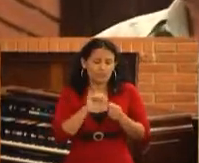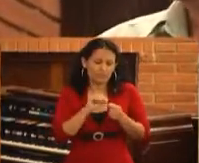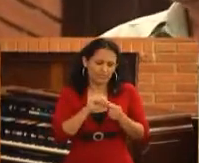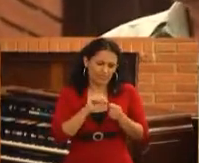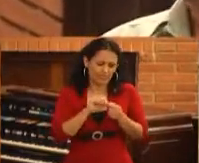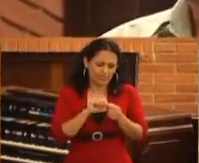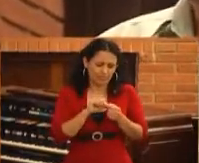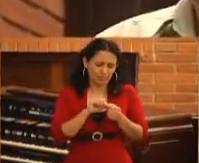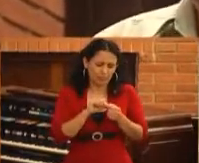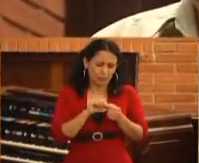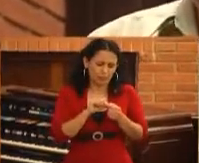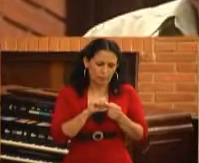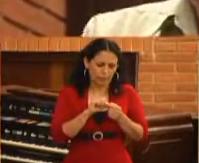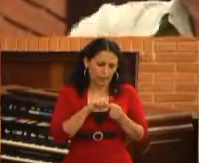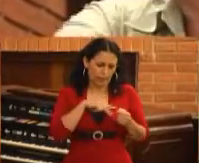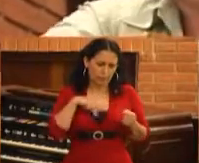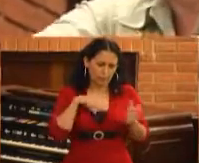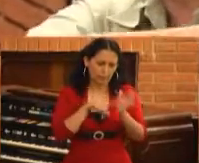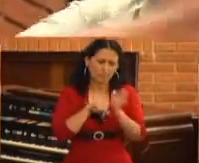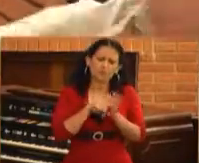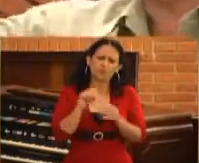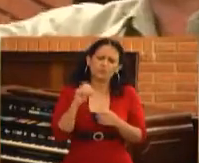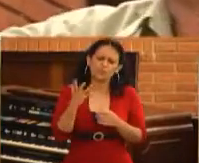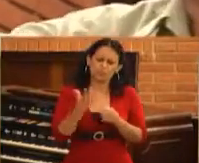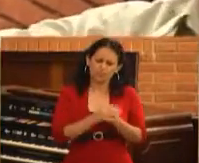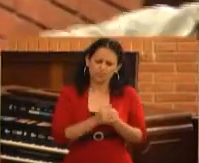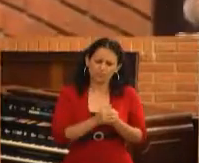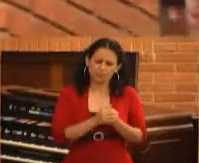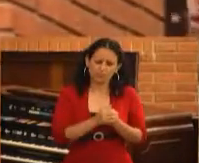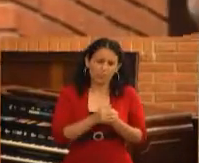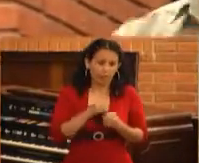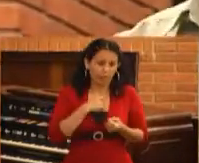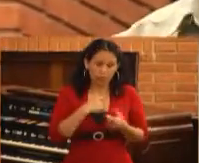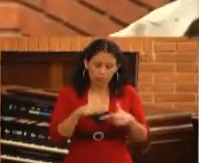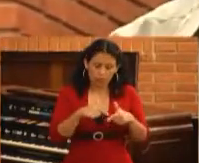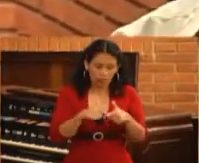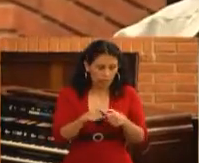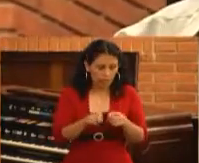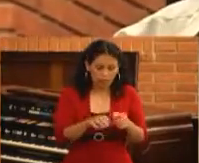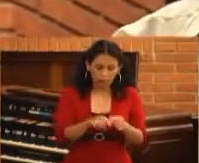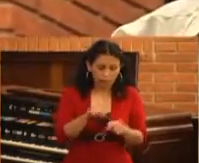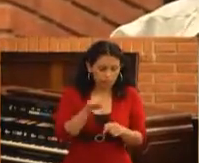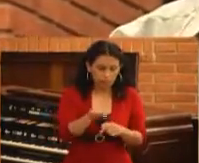Rafael? Eu fiz mexer aqui e sumiu tudo.